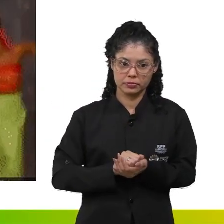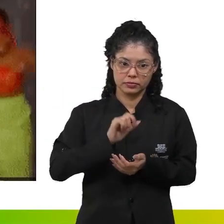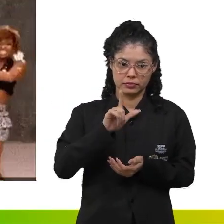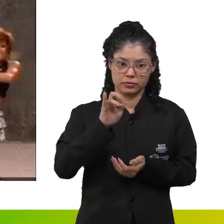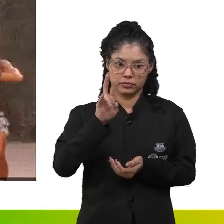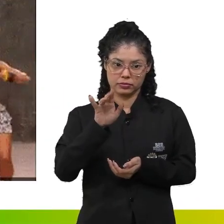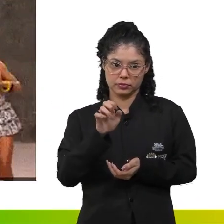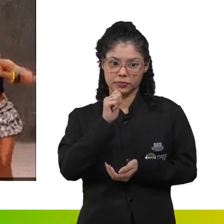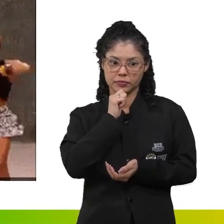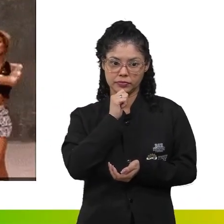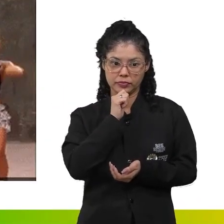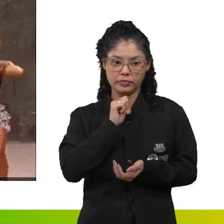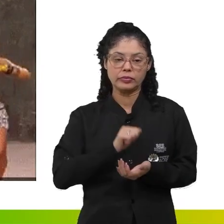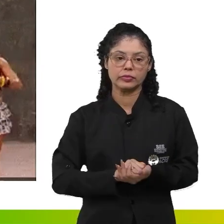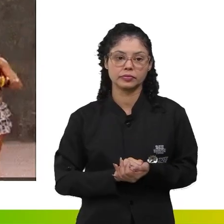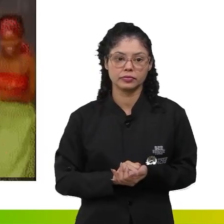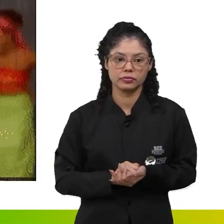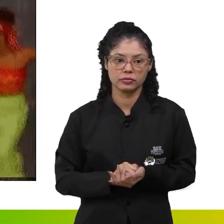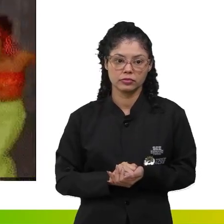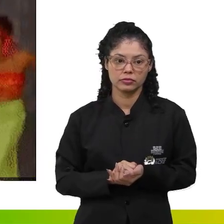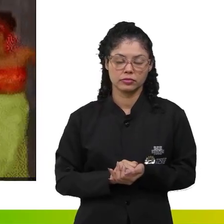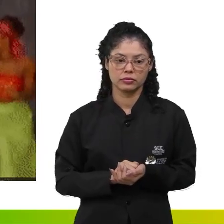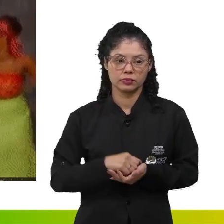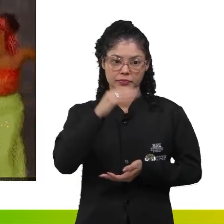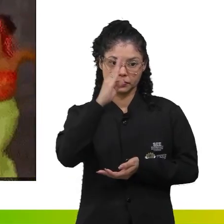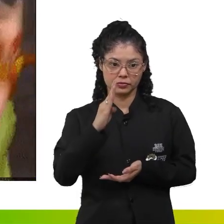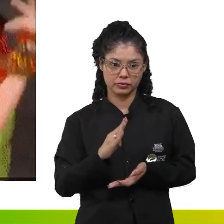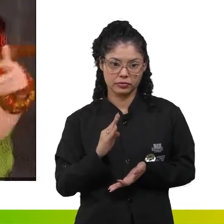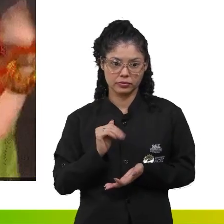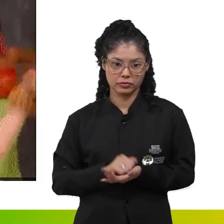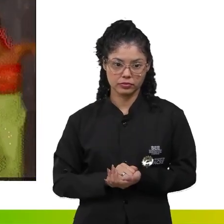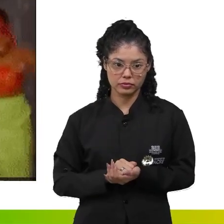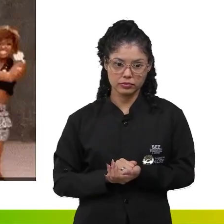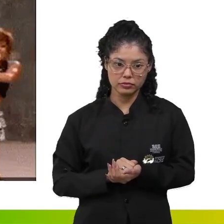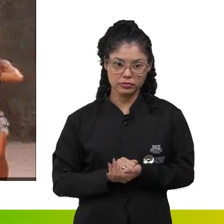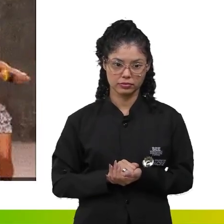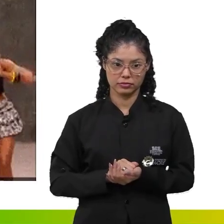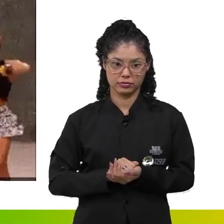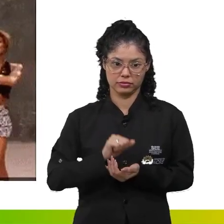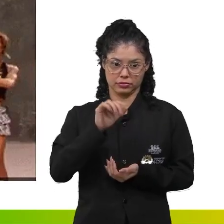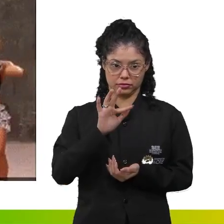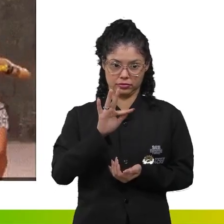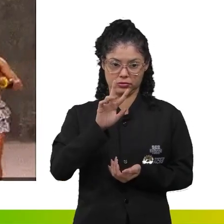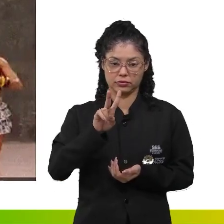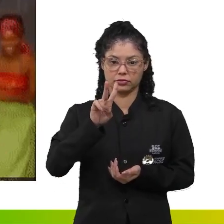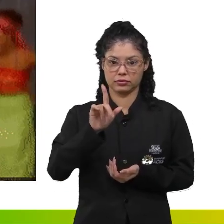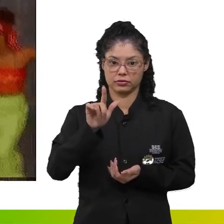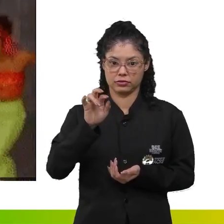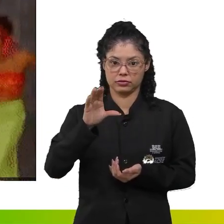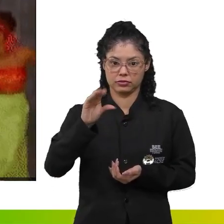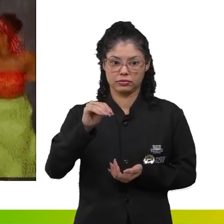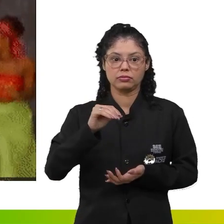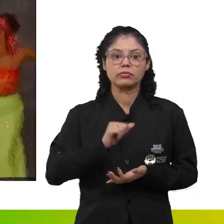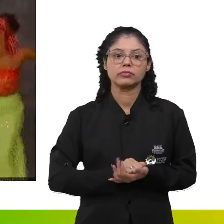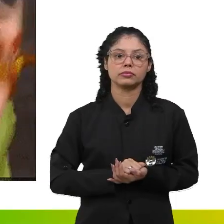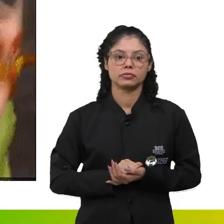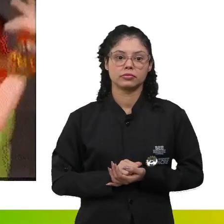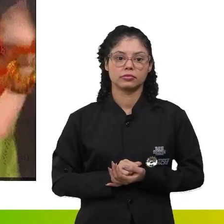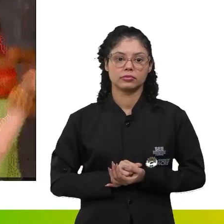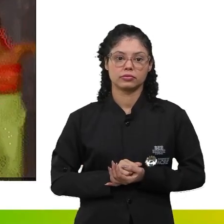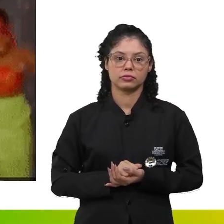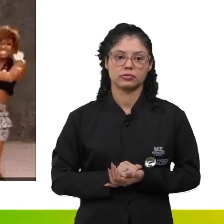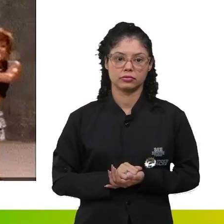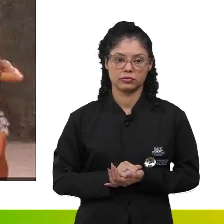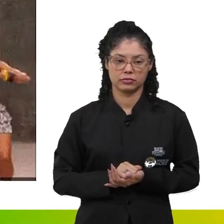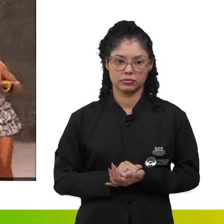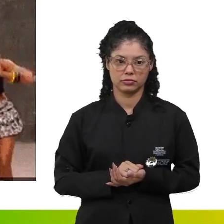Laeb, que foi o da Copa no Catar. O do Brasil, temos o senhor Fuleco em 2014,